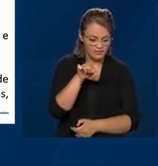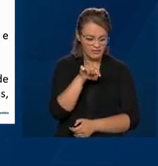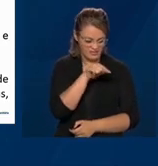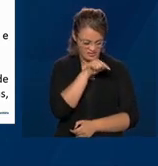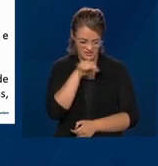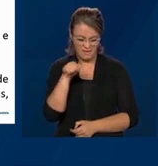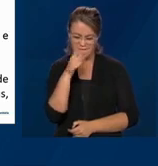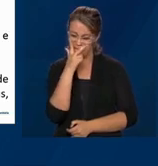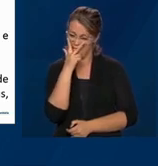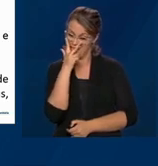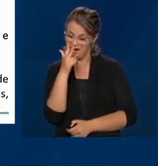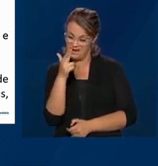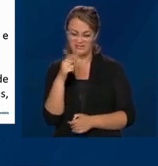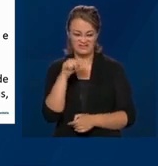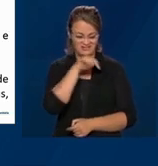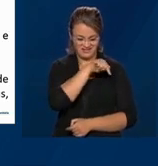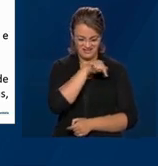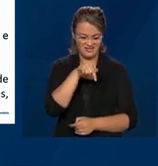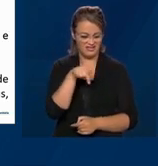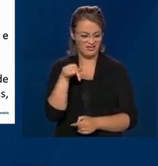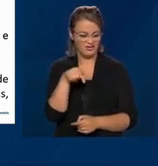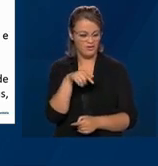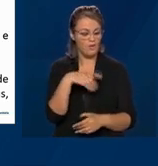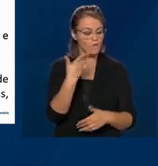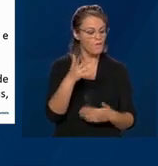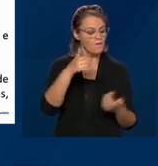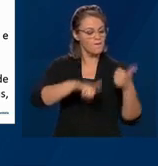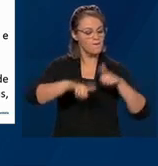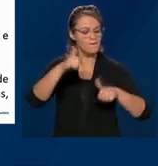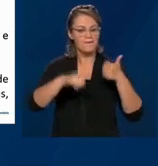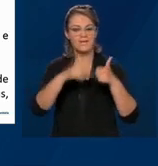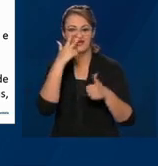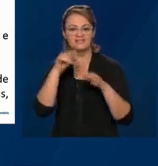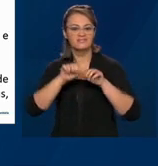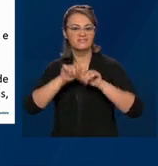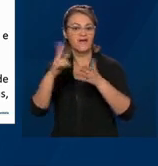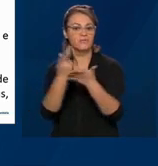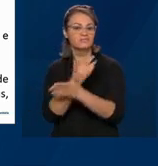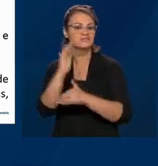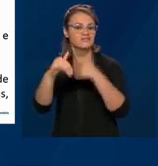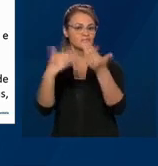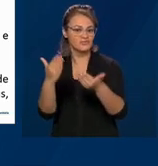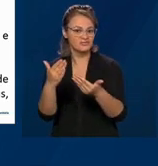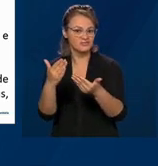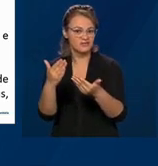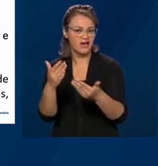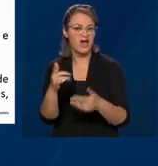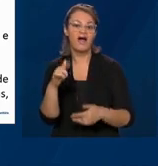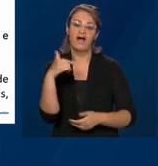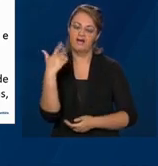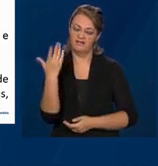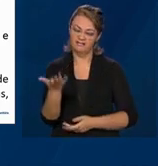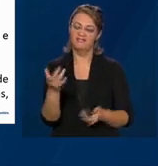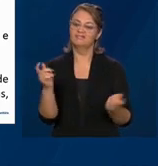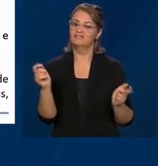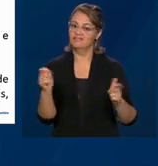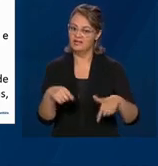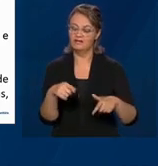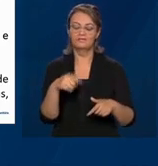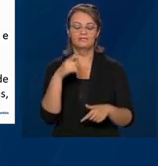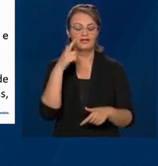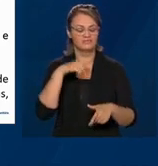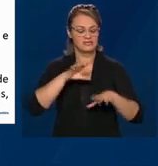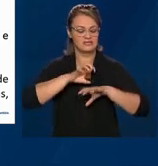e do que se espera que seja a cepa mais difundida, se consegue, então, garantir